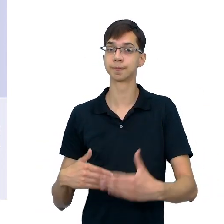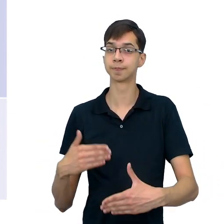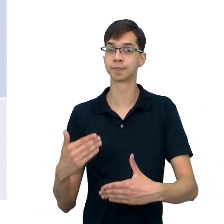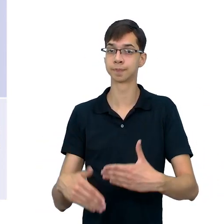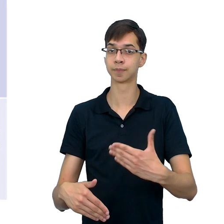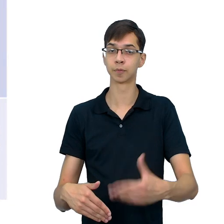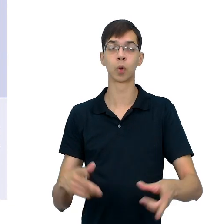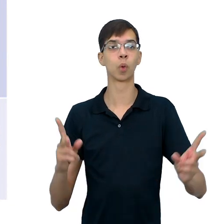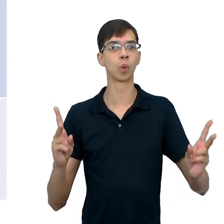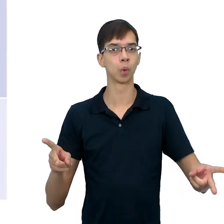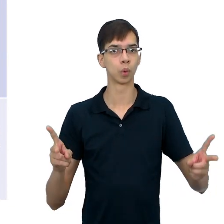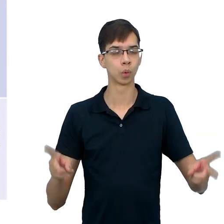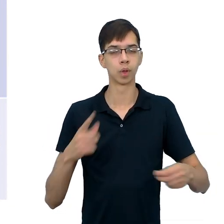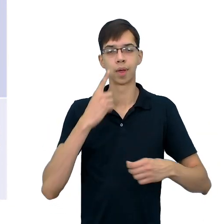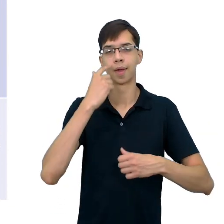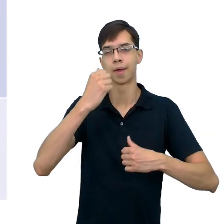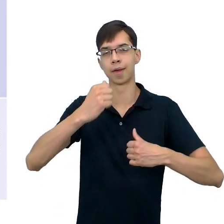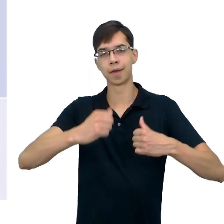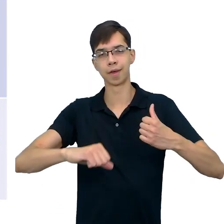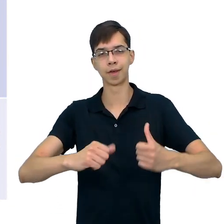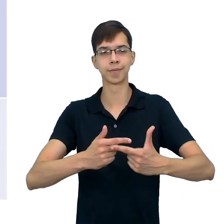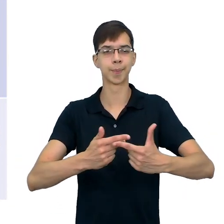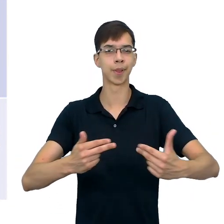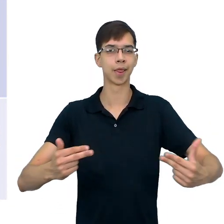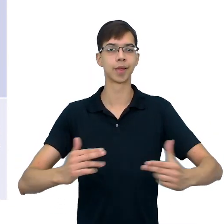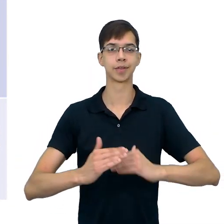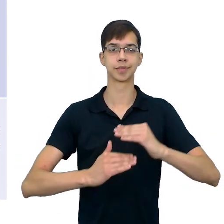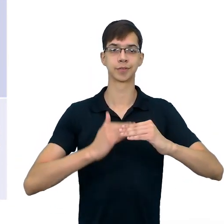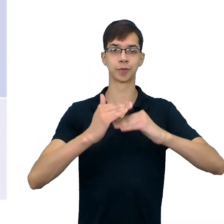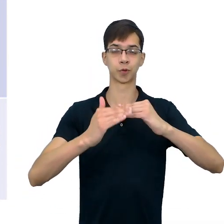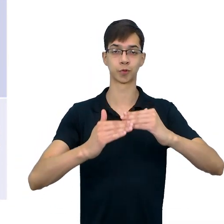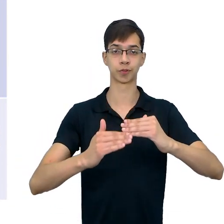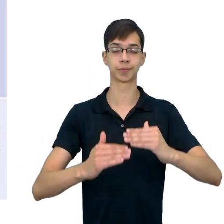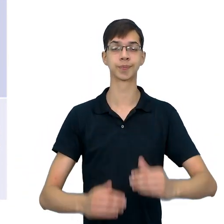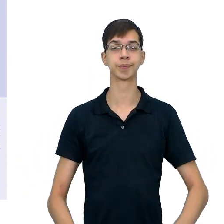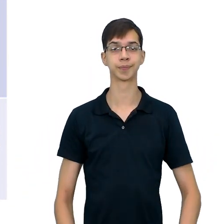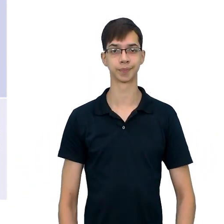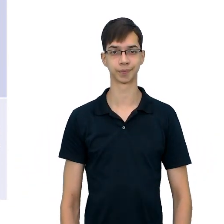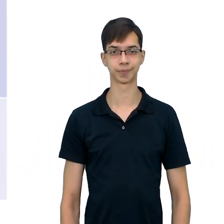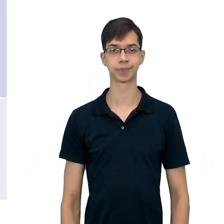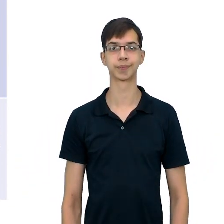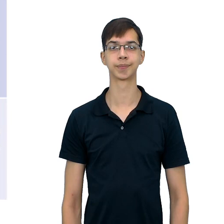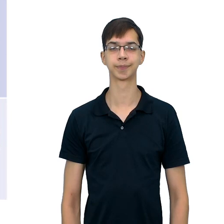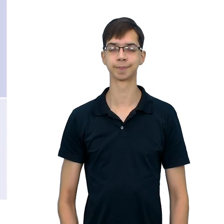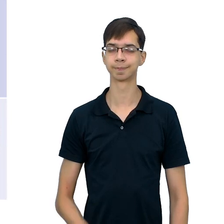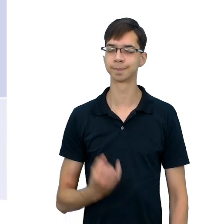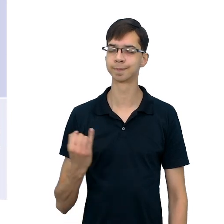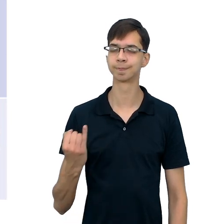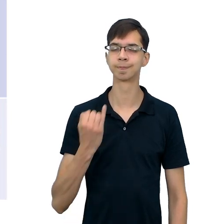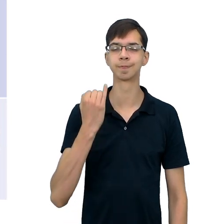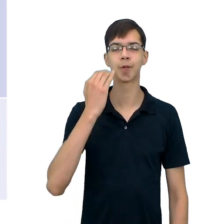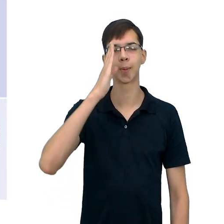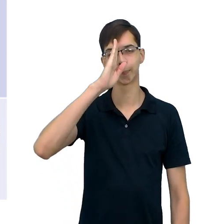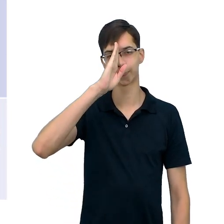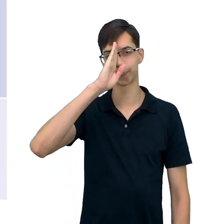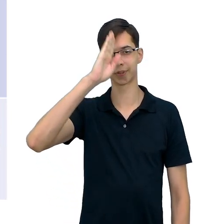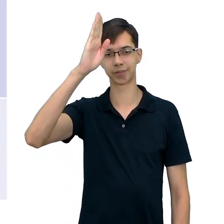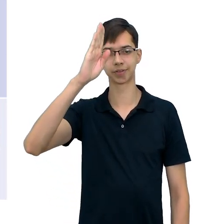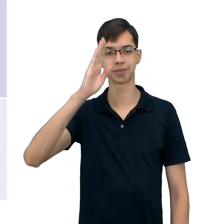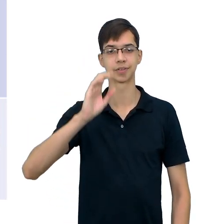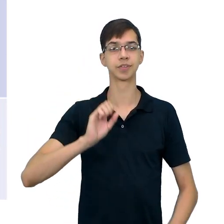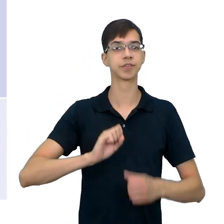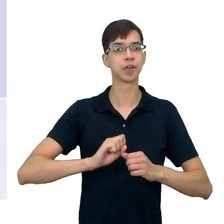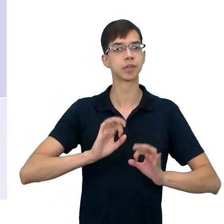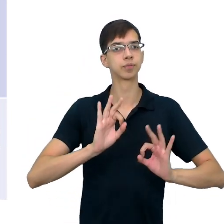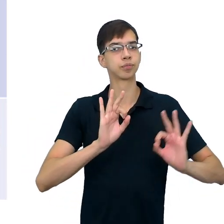de avaliar as atividades desenvolvidas durante o conjunto de estações. Então, é fundamental realizar algumas anotações,